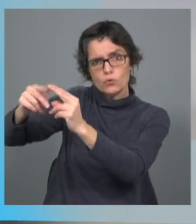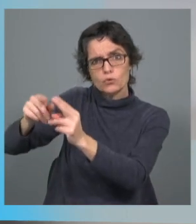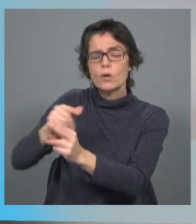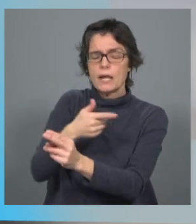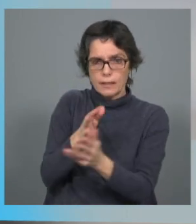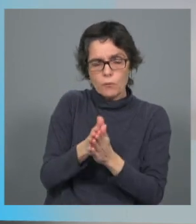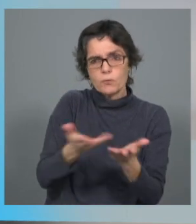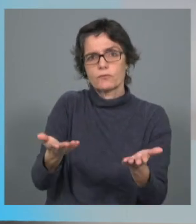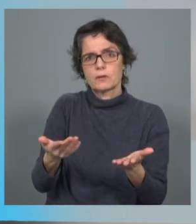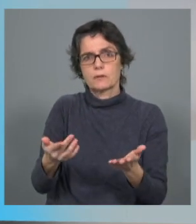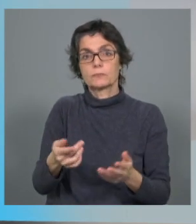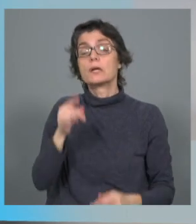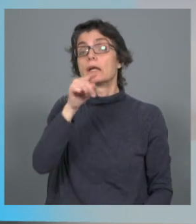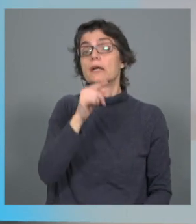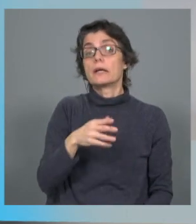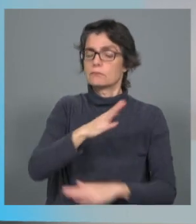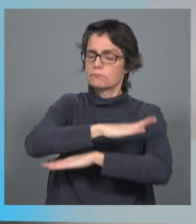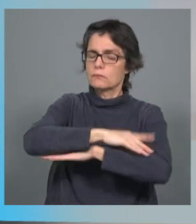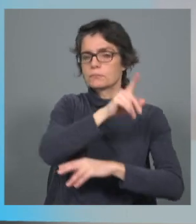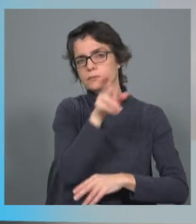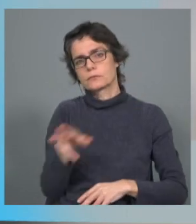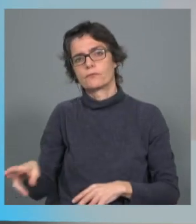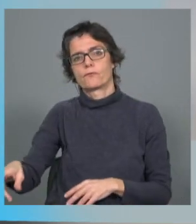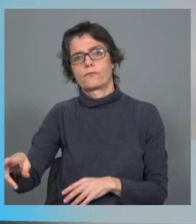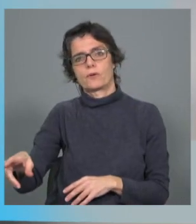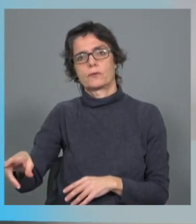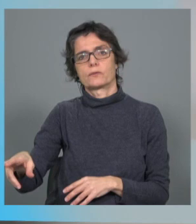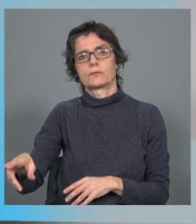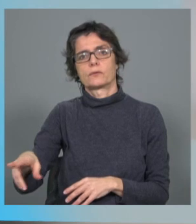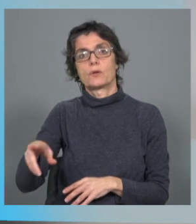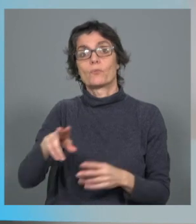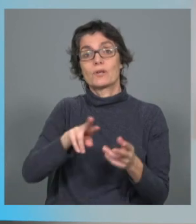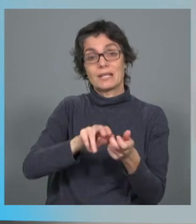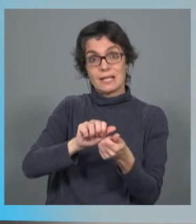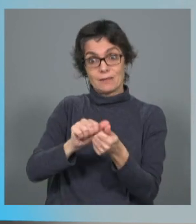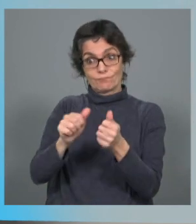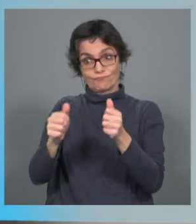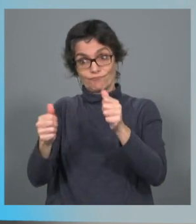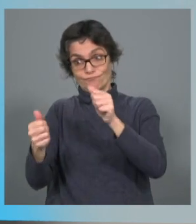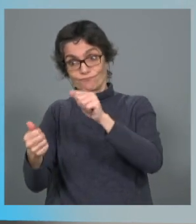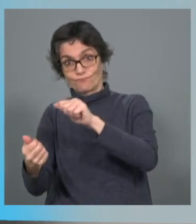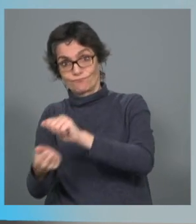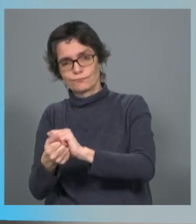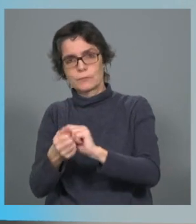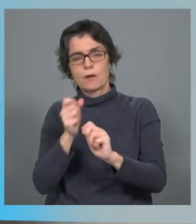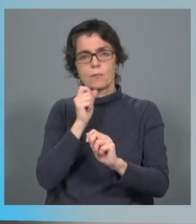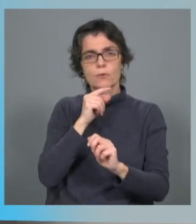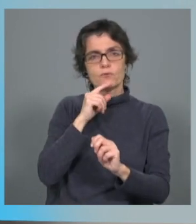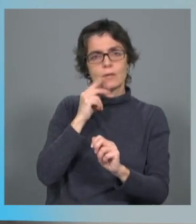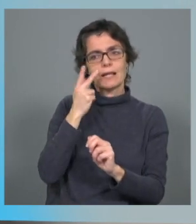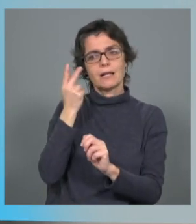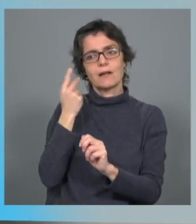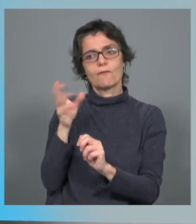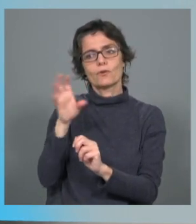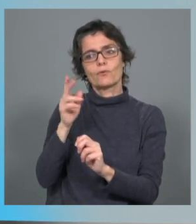E eles descem o mundo. E é aí que começa a transformação. Ou seja, esta transfiguração que me ajuda a ver de maneira diferente,